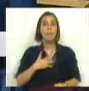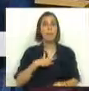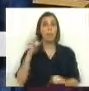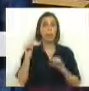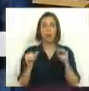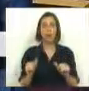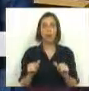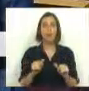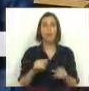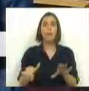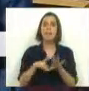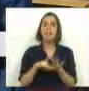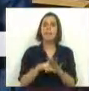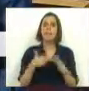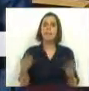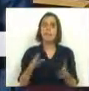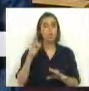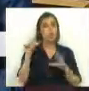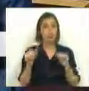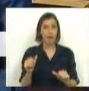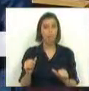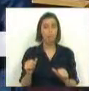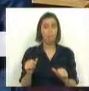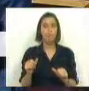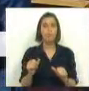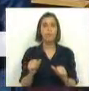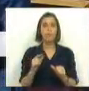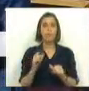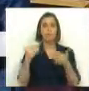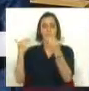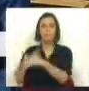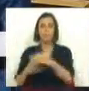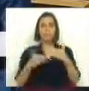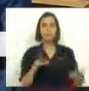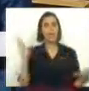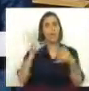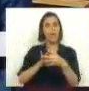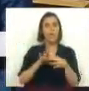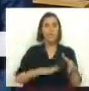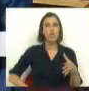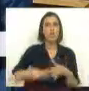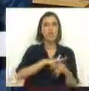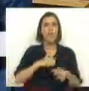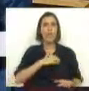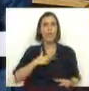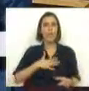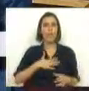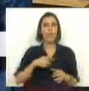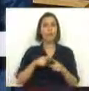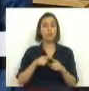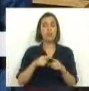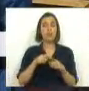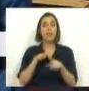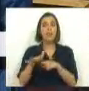local e das participações locais. A delimitação mais adequada do perímetro das entidades empresariais sujeita